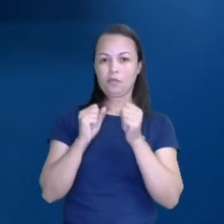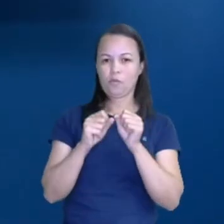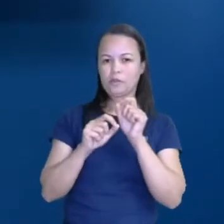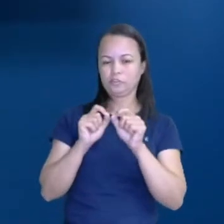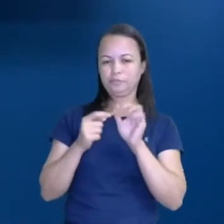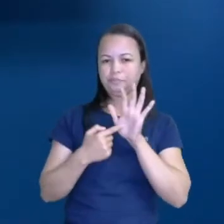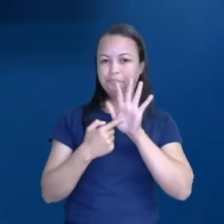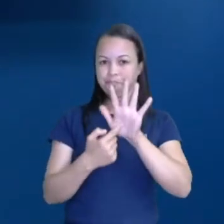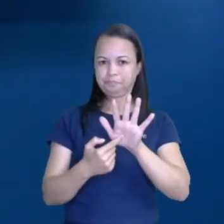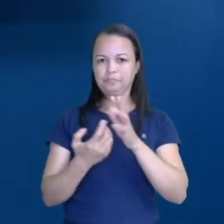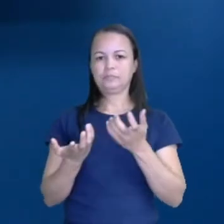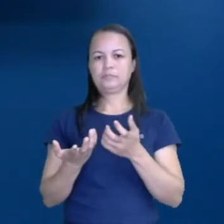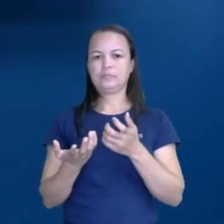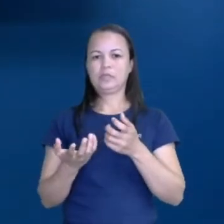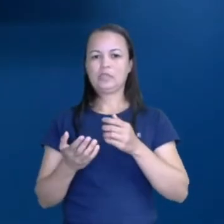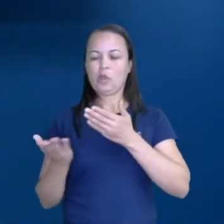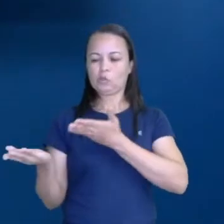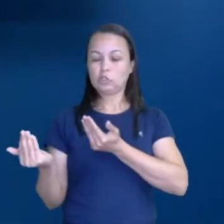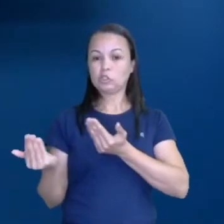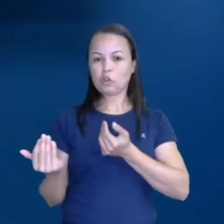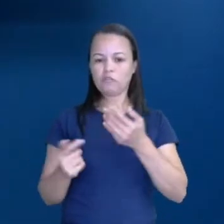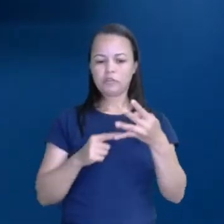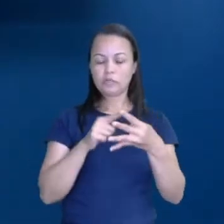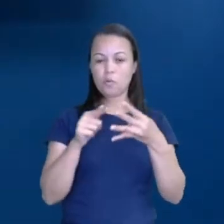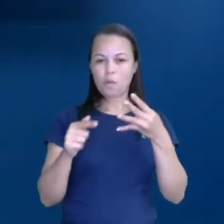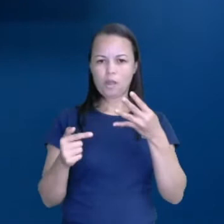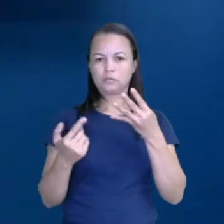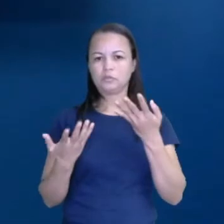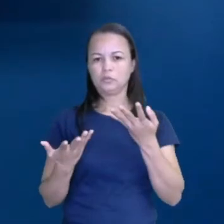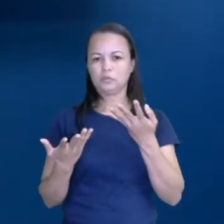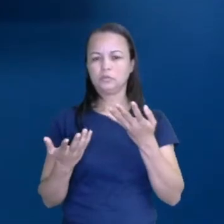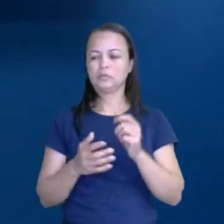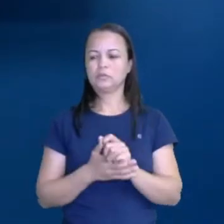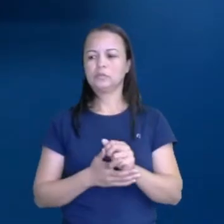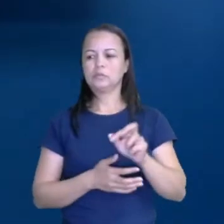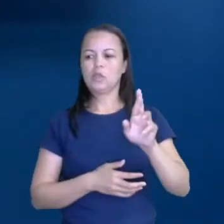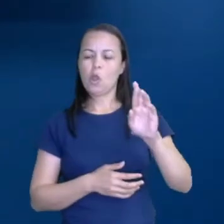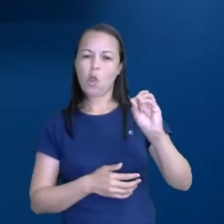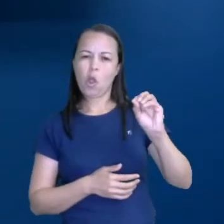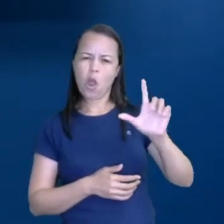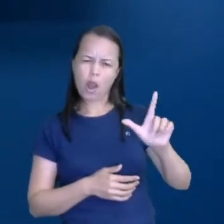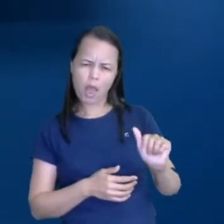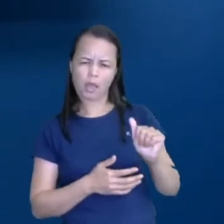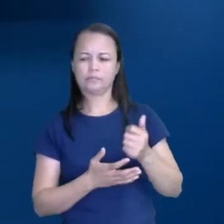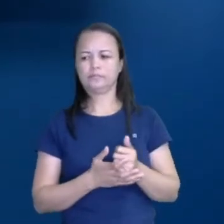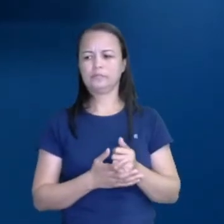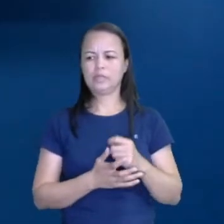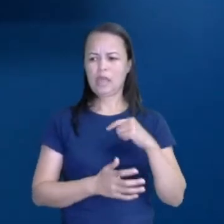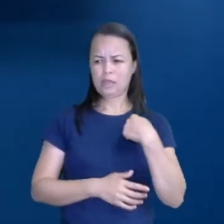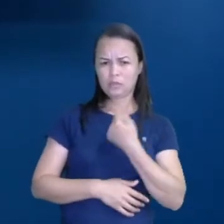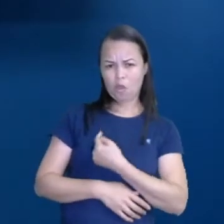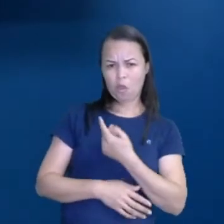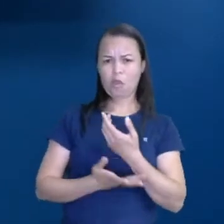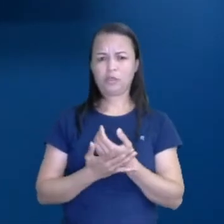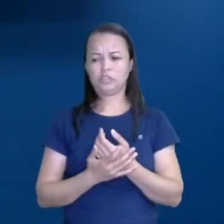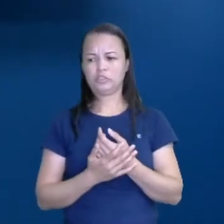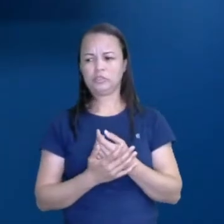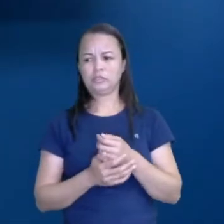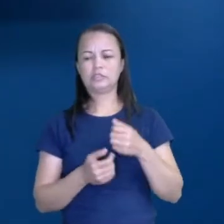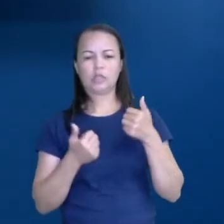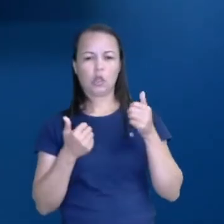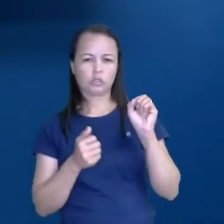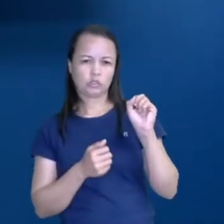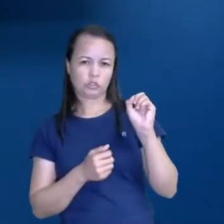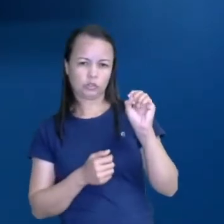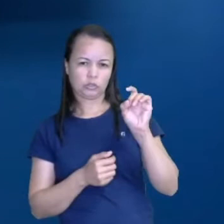Observem bem aqui, ó. A gente tem 4 jovens. Rola. É nóis. Demorou. Só. E